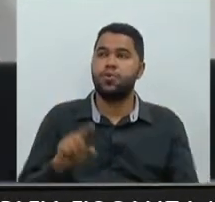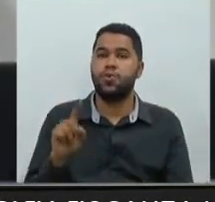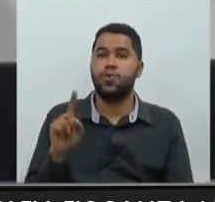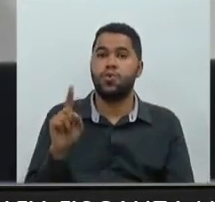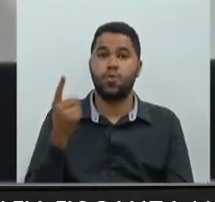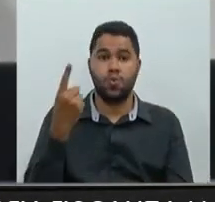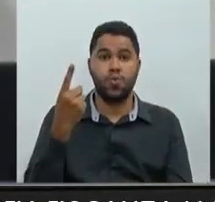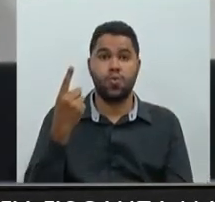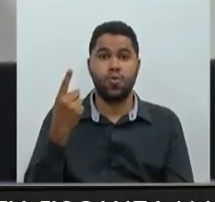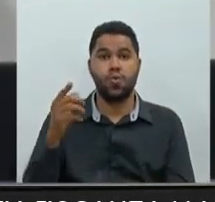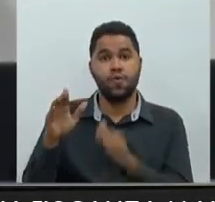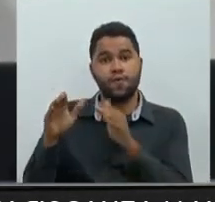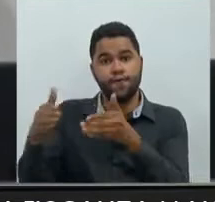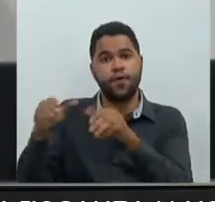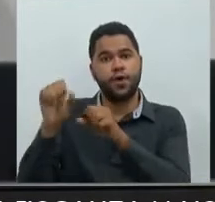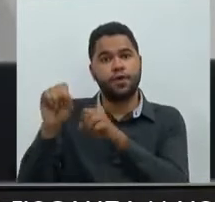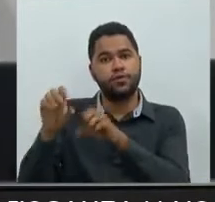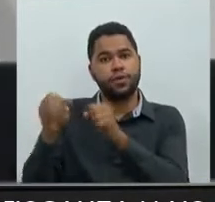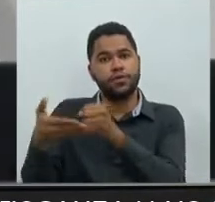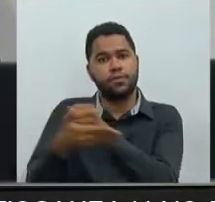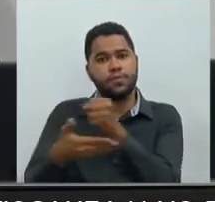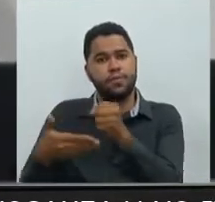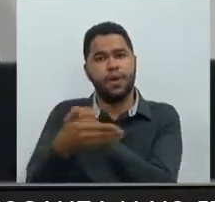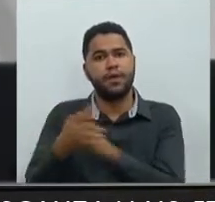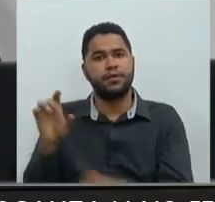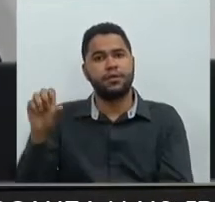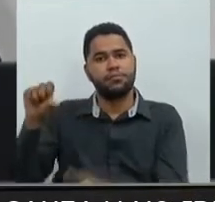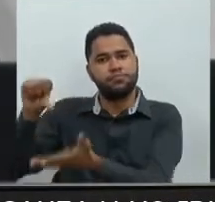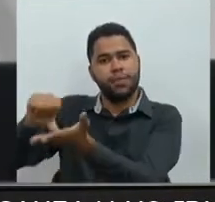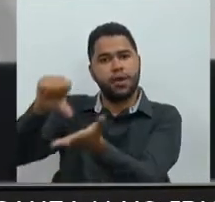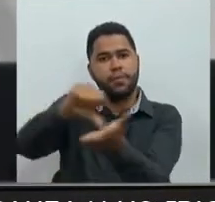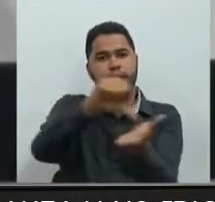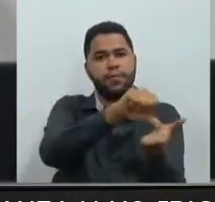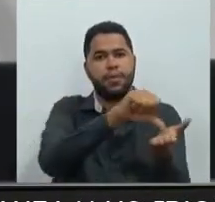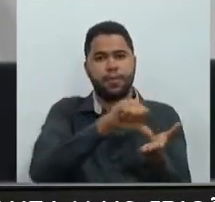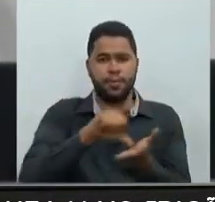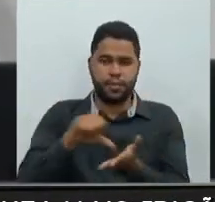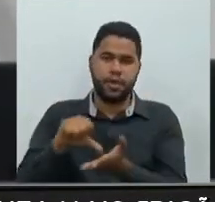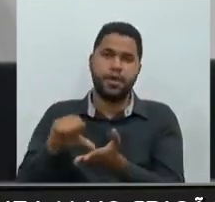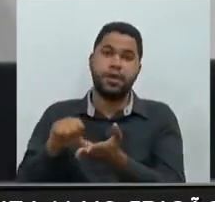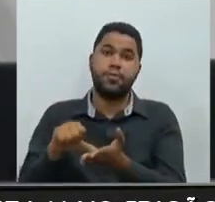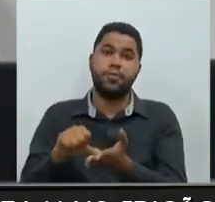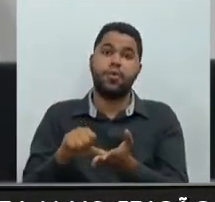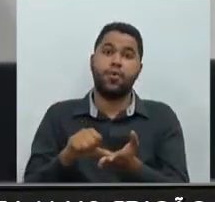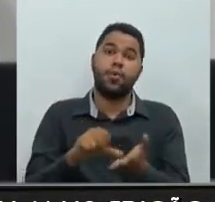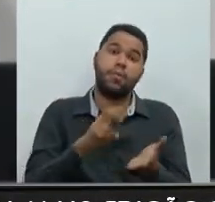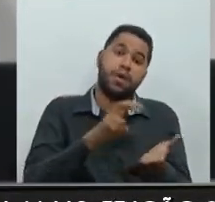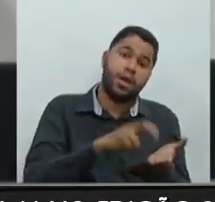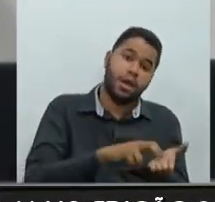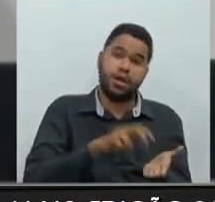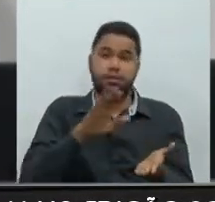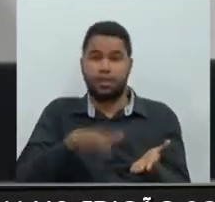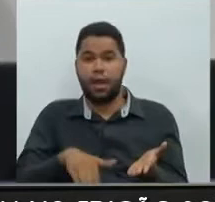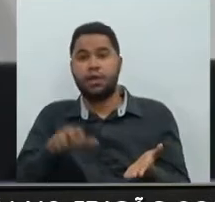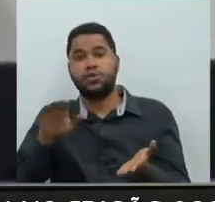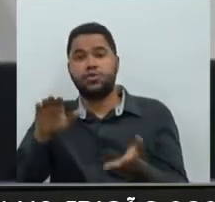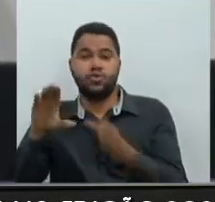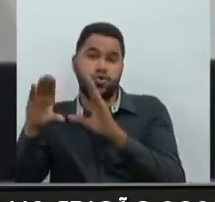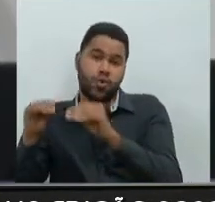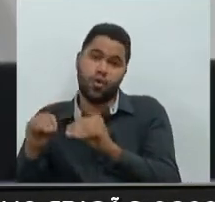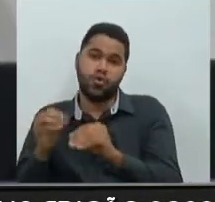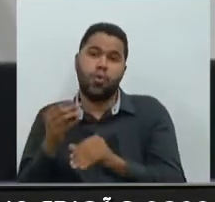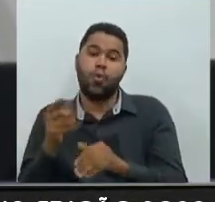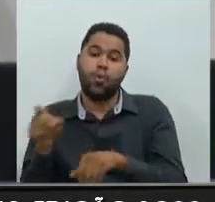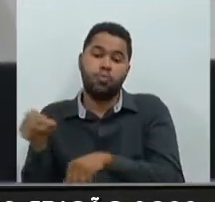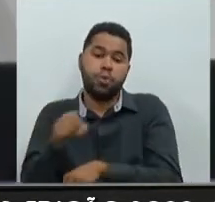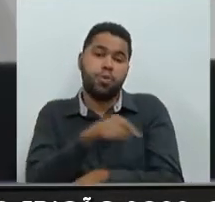um especialista de educação básica em cada unidade por turno de funcionamento. Outro pedido também importante